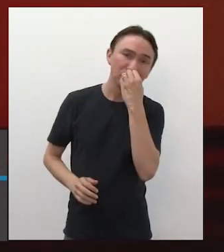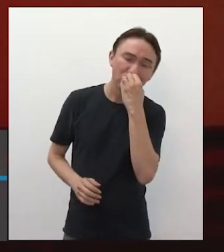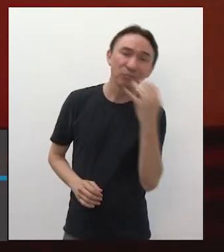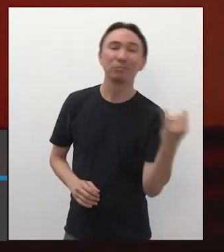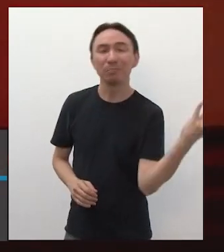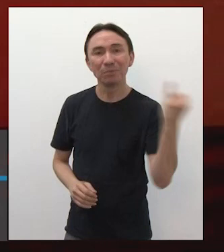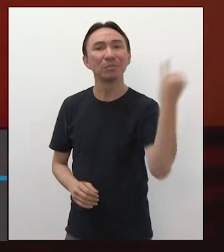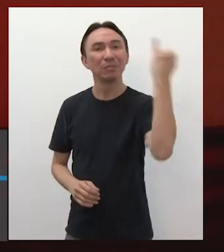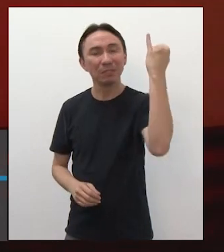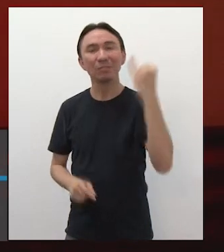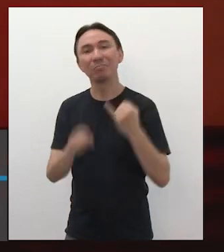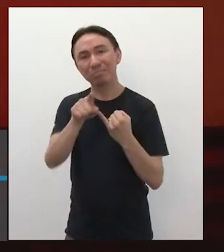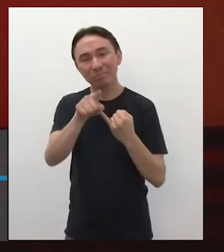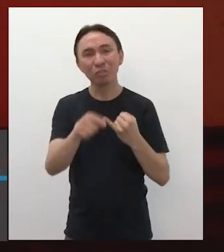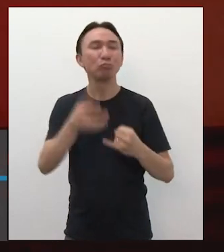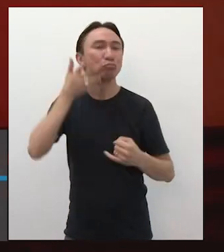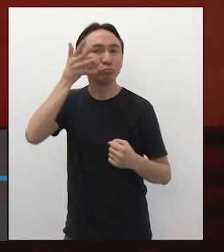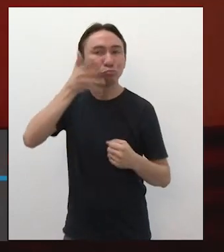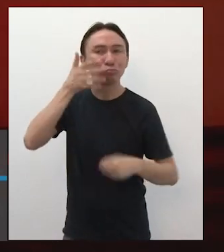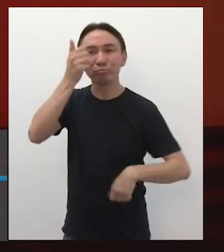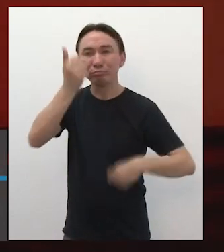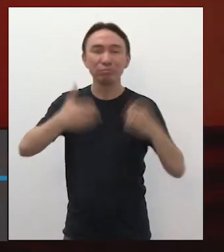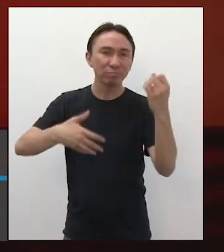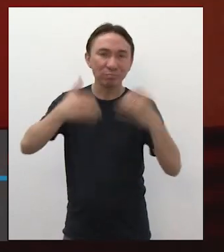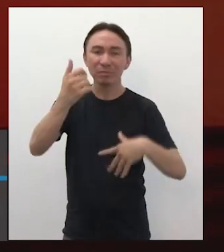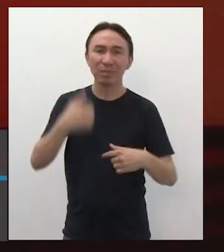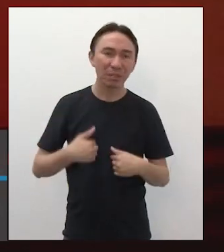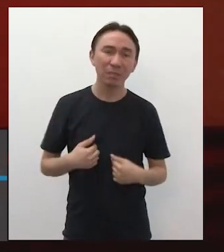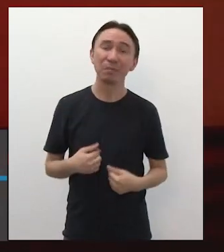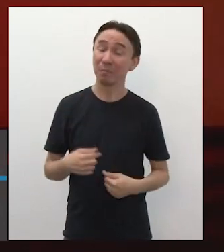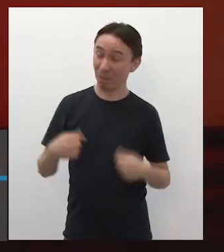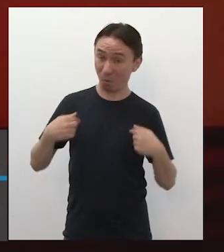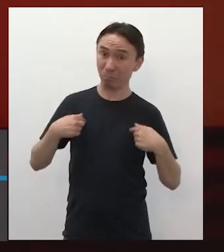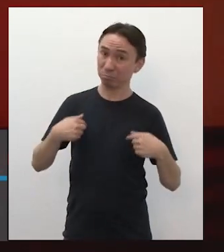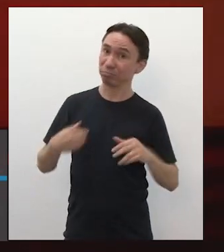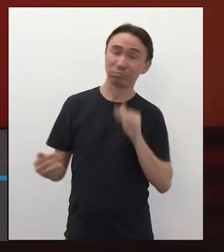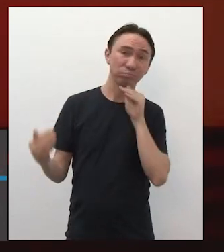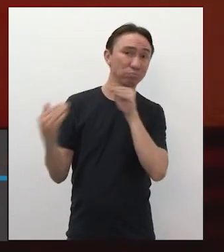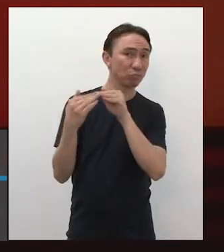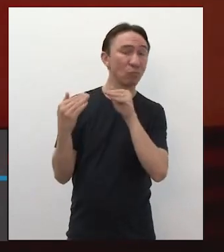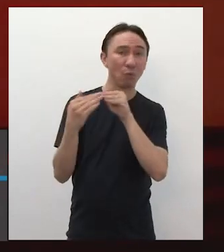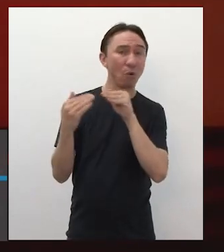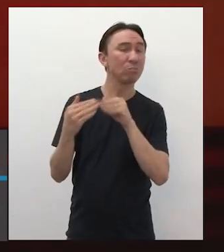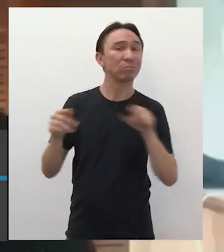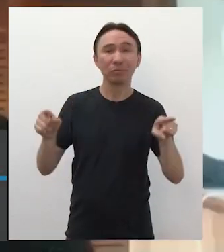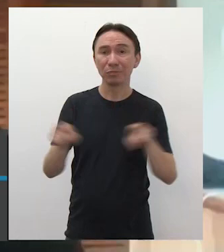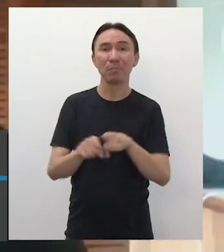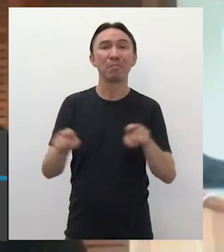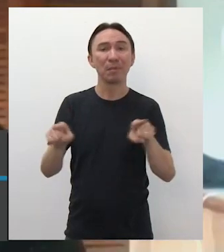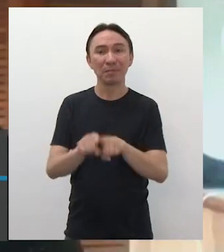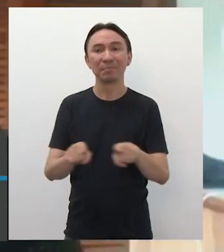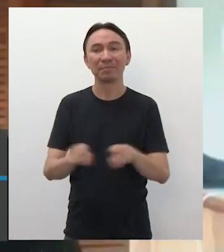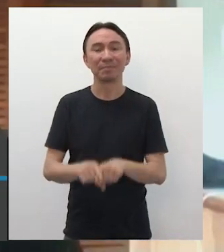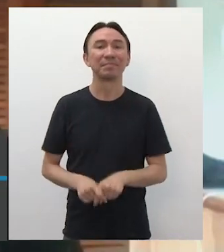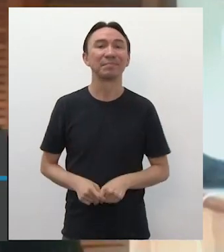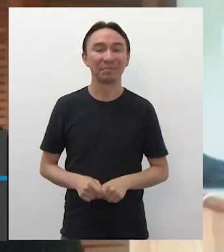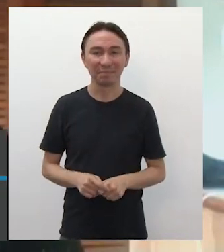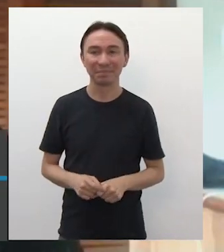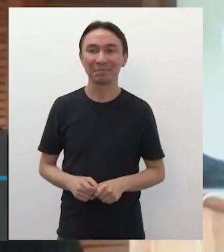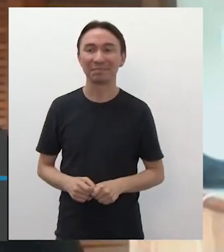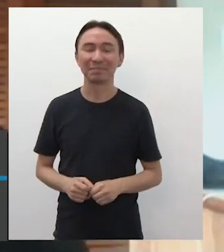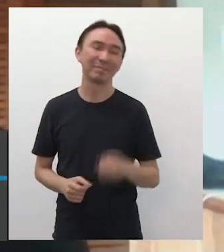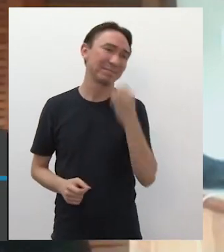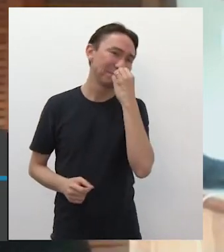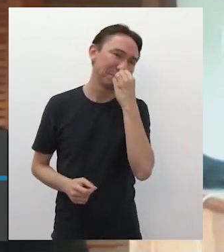a sua fala. Eu compactuo aqui, eu estou junto desse pessoal aqui. Eu acho que foi muito Que bacana. bom, e